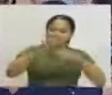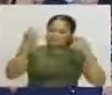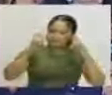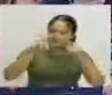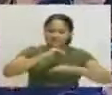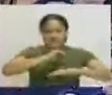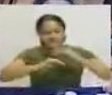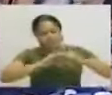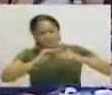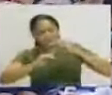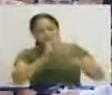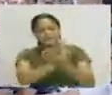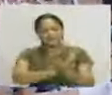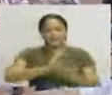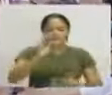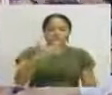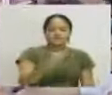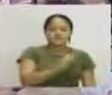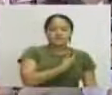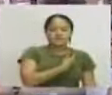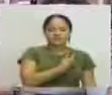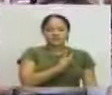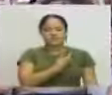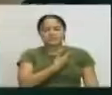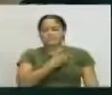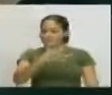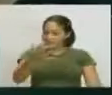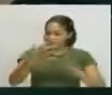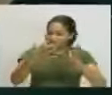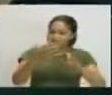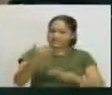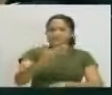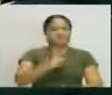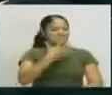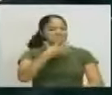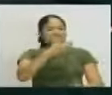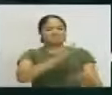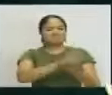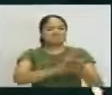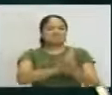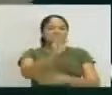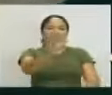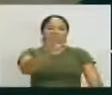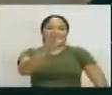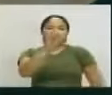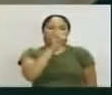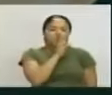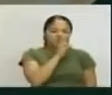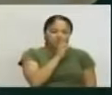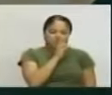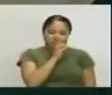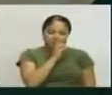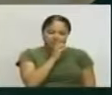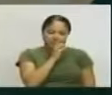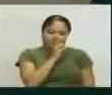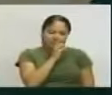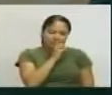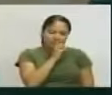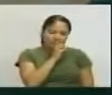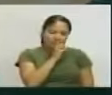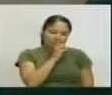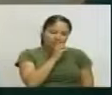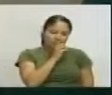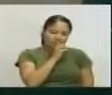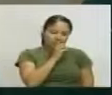pela nossa exigência. Se nós não dizemos nada, se nós fechamos a nossa boca, nós estamos